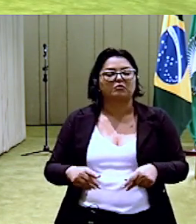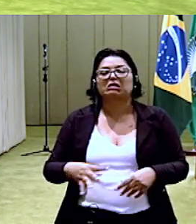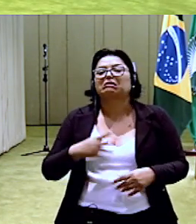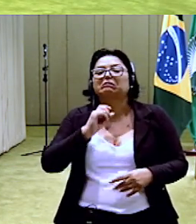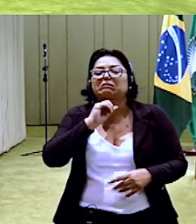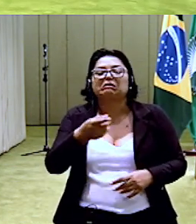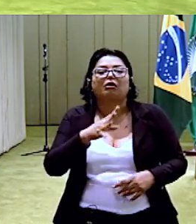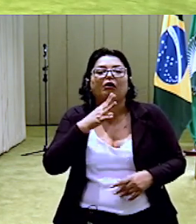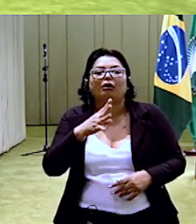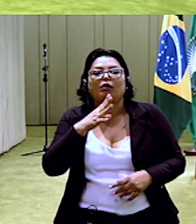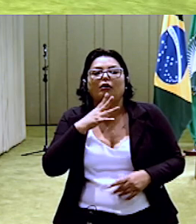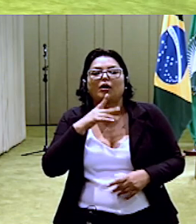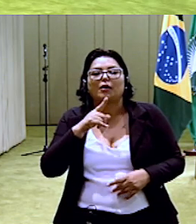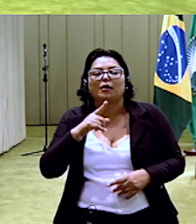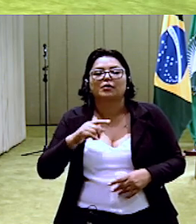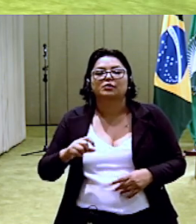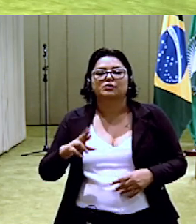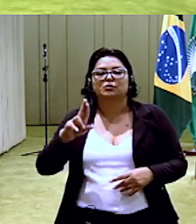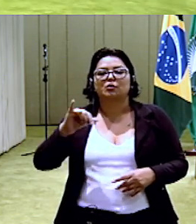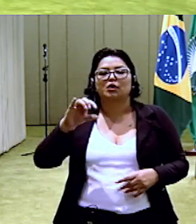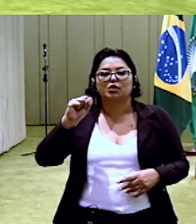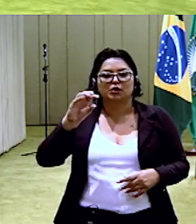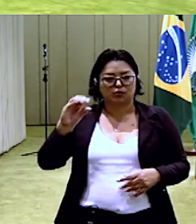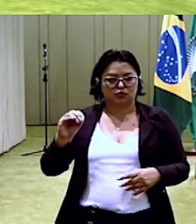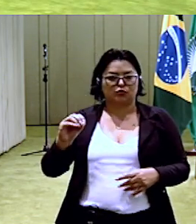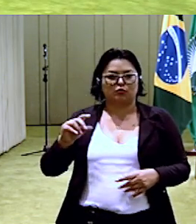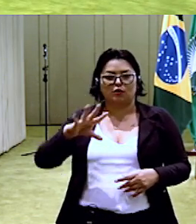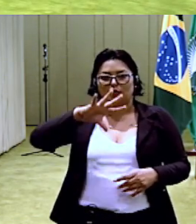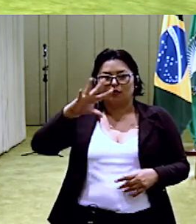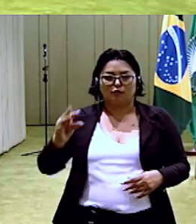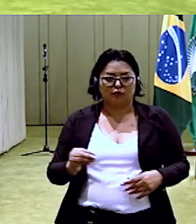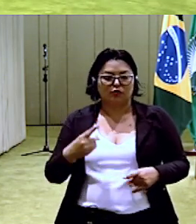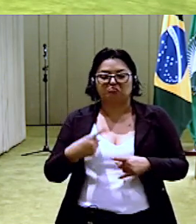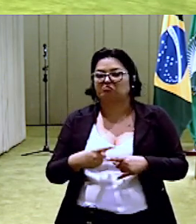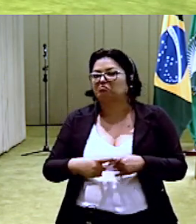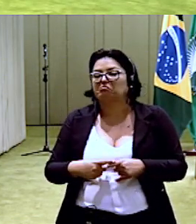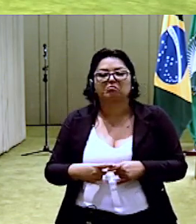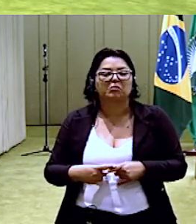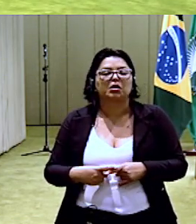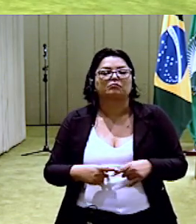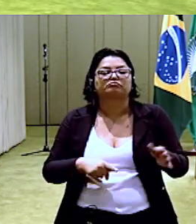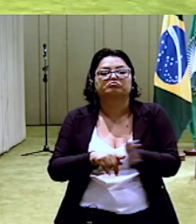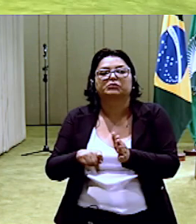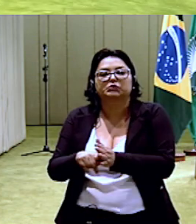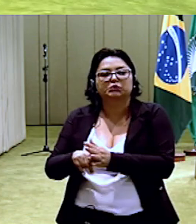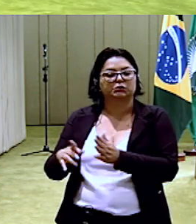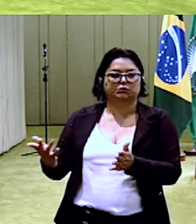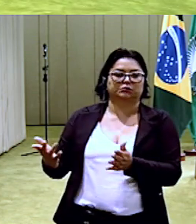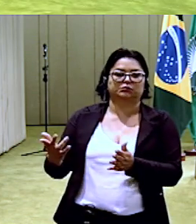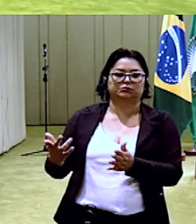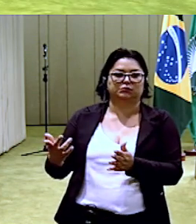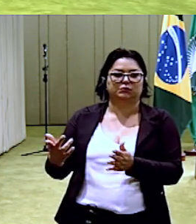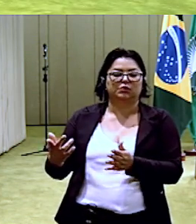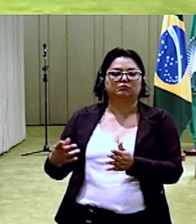risco africano. E não conhecem o risco africano também porque não há diversidade dos quadros. São sempre os mesmos tipos de quadros